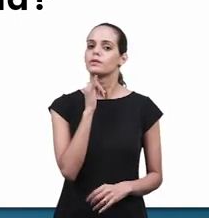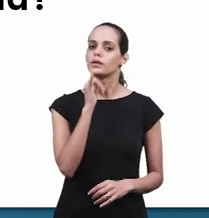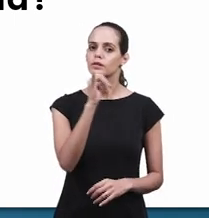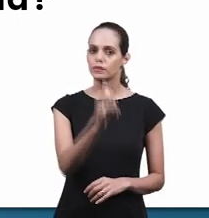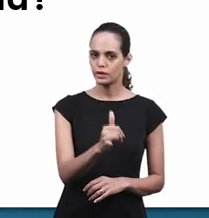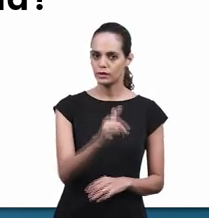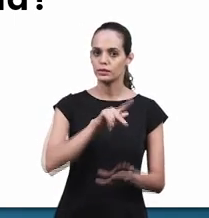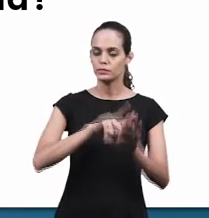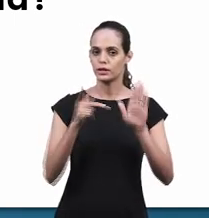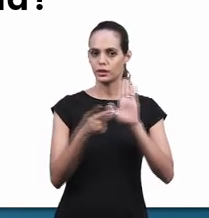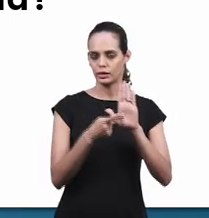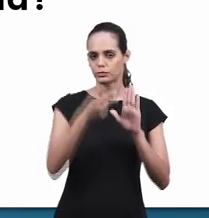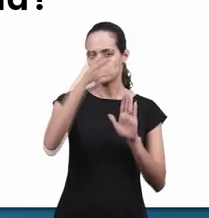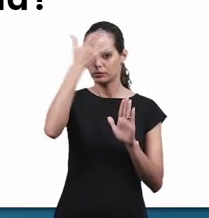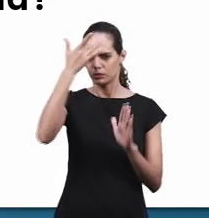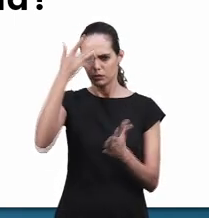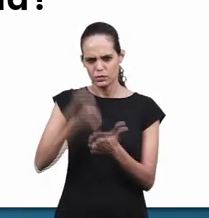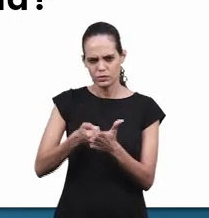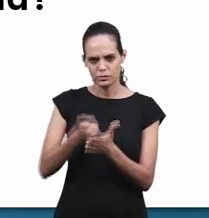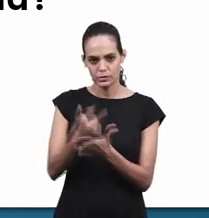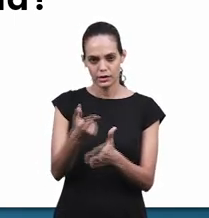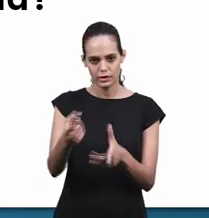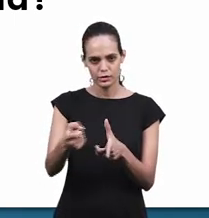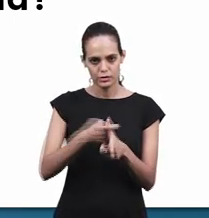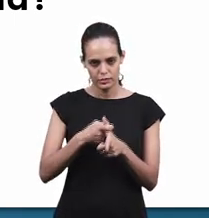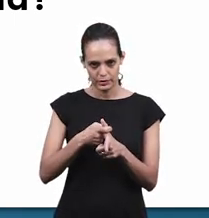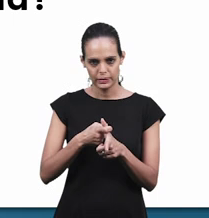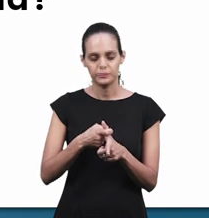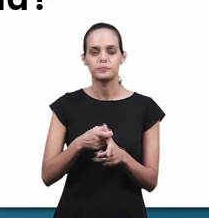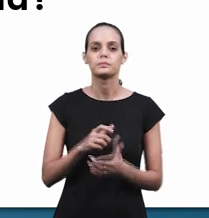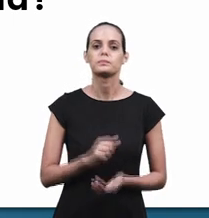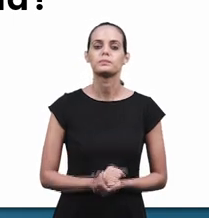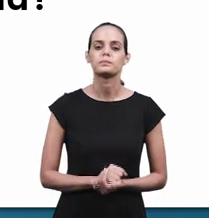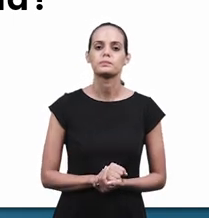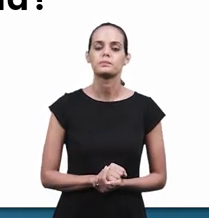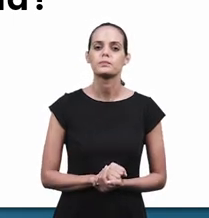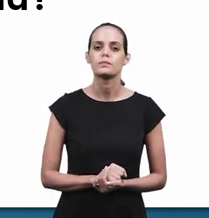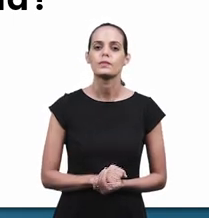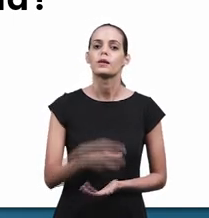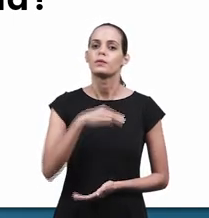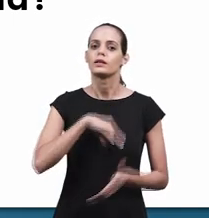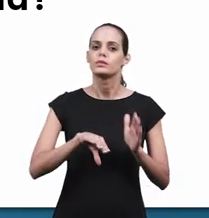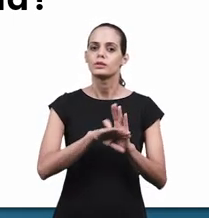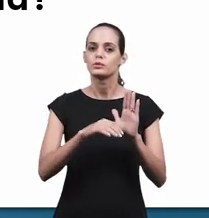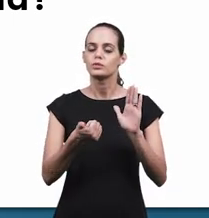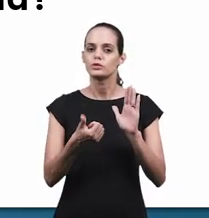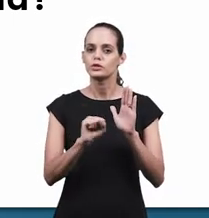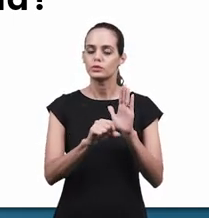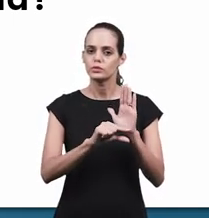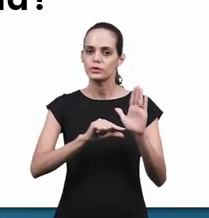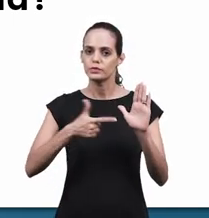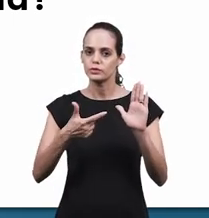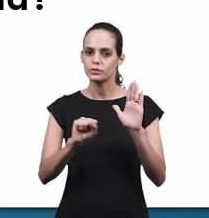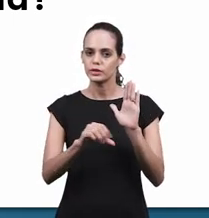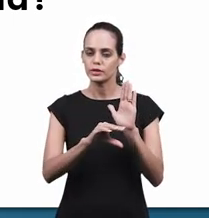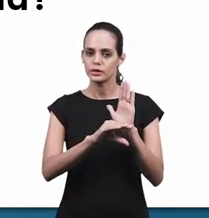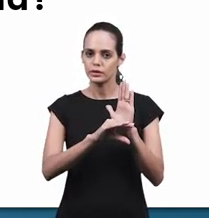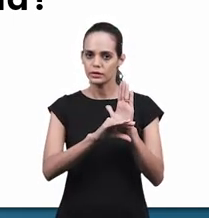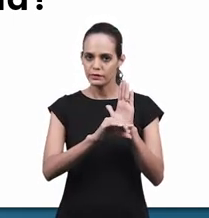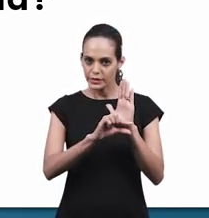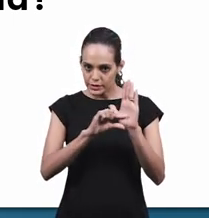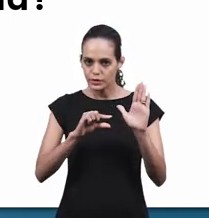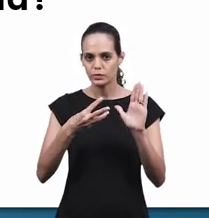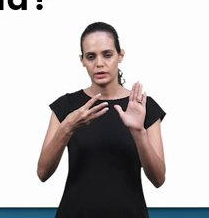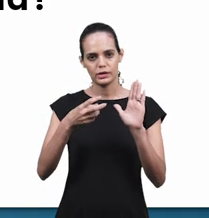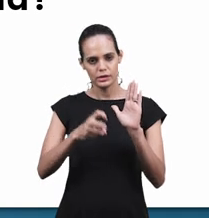credor incompassivo. E o texto bíblico está aqui em Mateus 18, verso 28 a 35, e o nosso assunto é sobre o perdão.